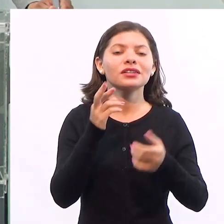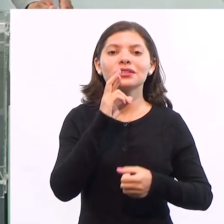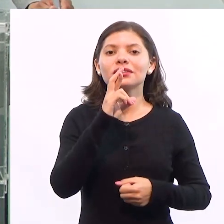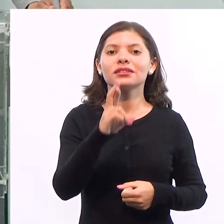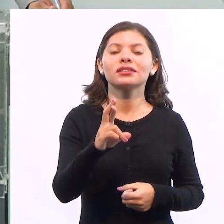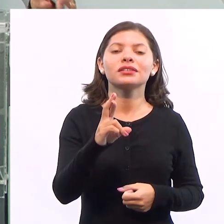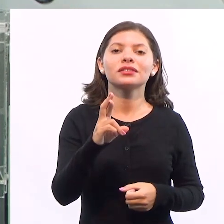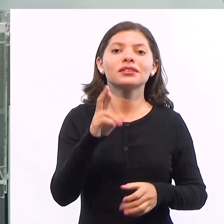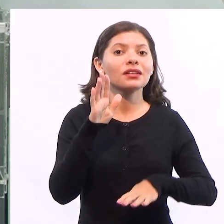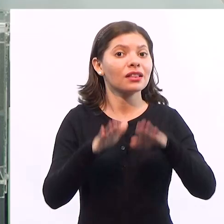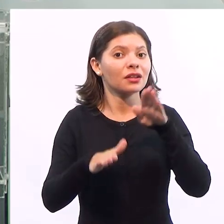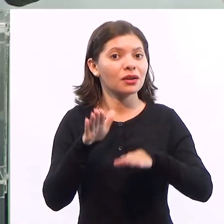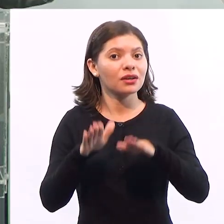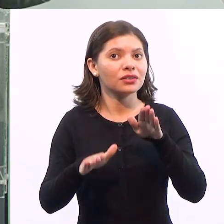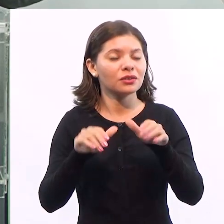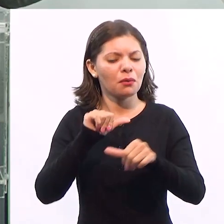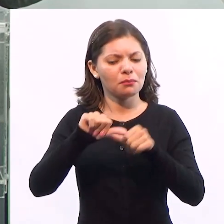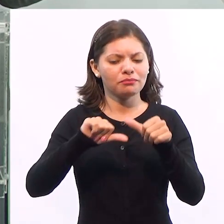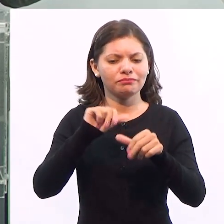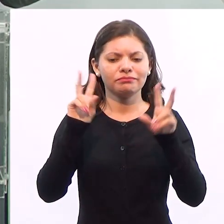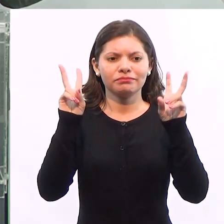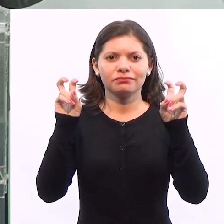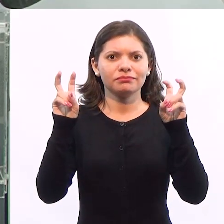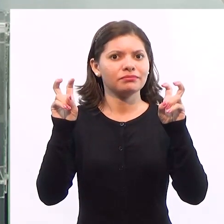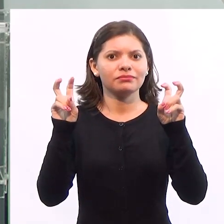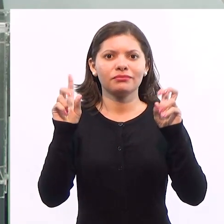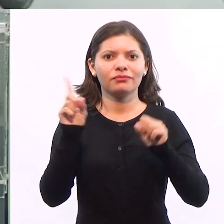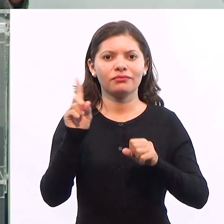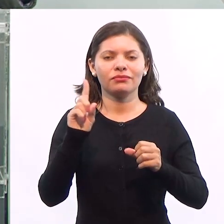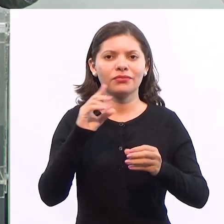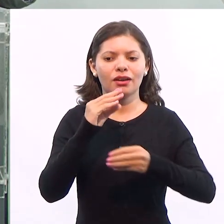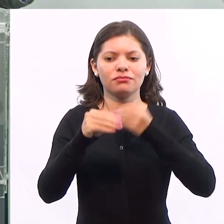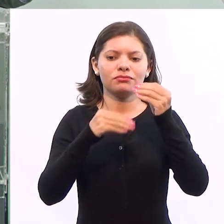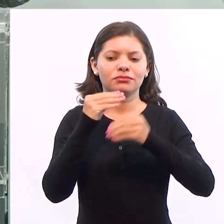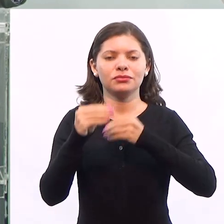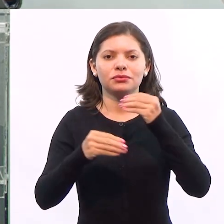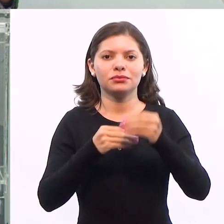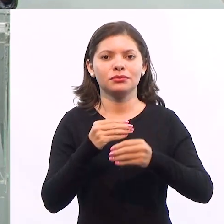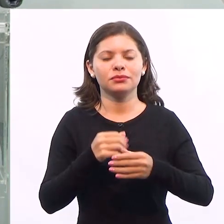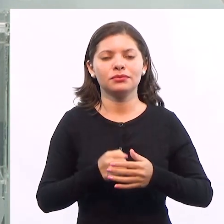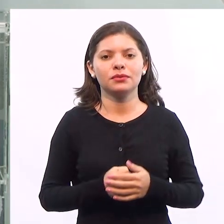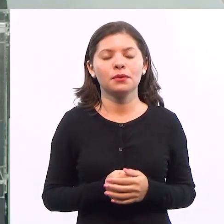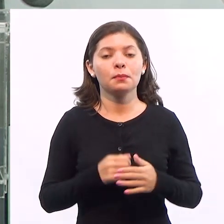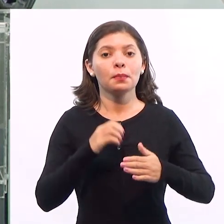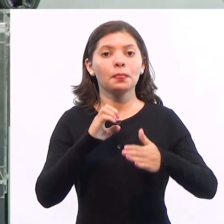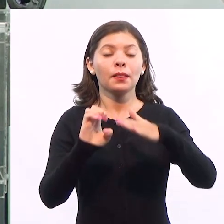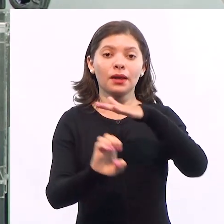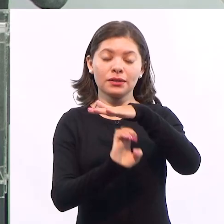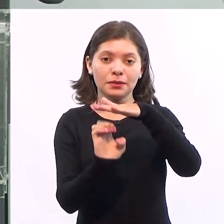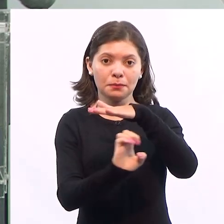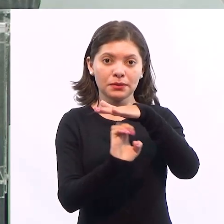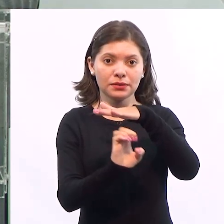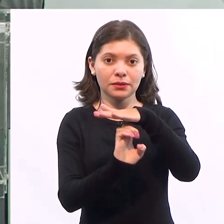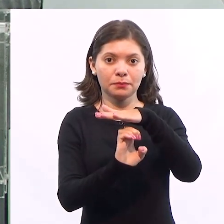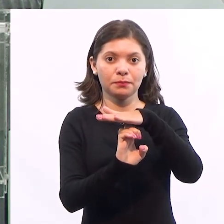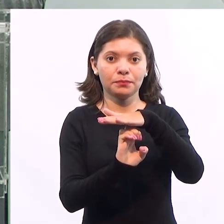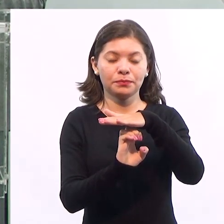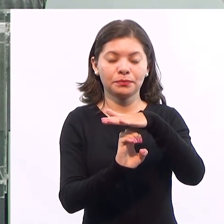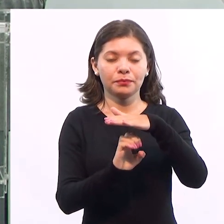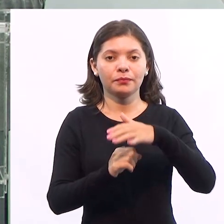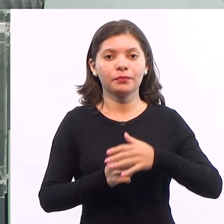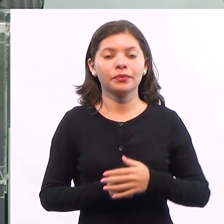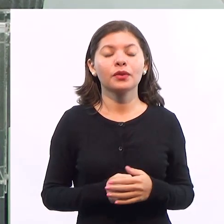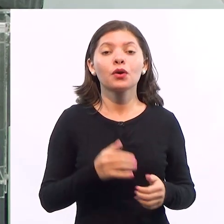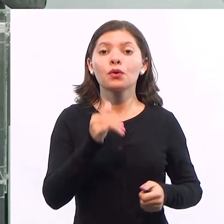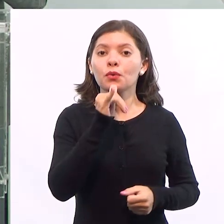responder essa pergunta. Não tem o depende, tá? Não muda de assunto não, por favor. Tá? Não vai misturar as coisas, estou falando das